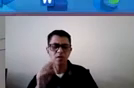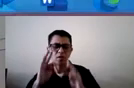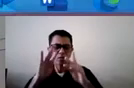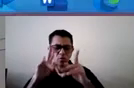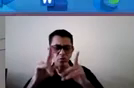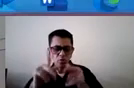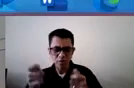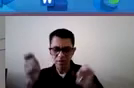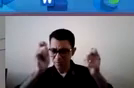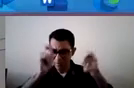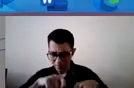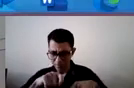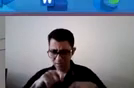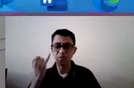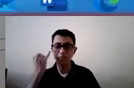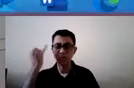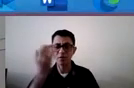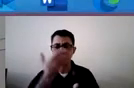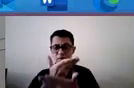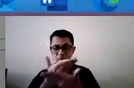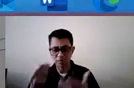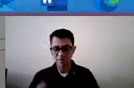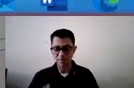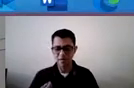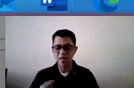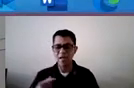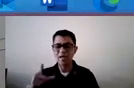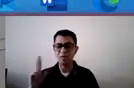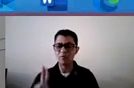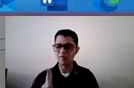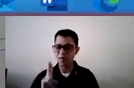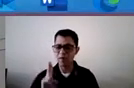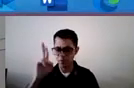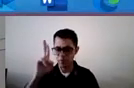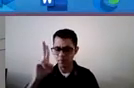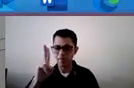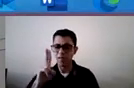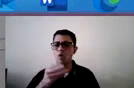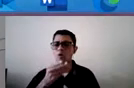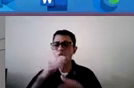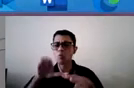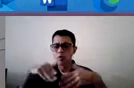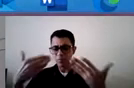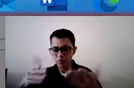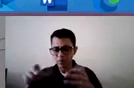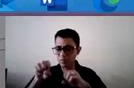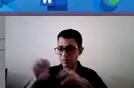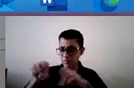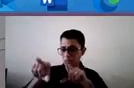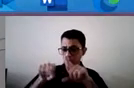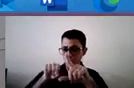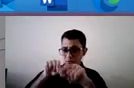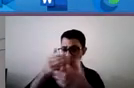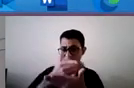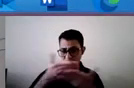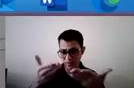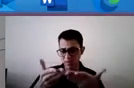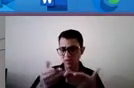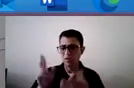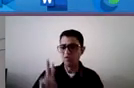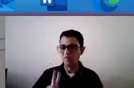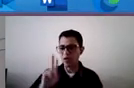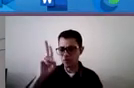essas competências, elas têm um valor no momento em que nós fazemos escolhas na vida, que é um